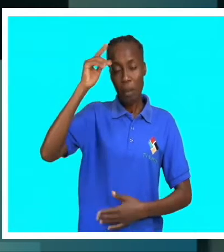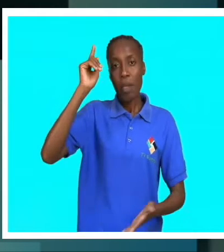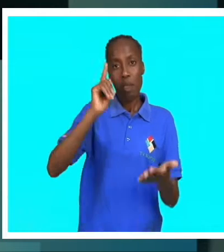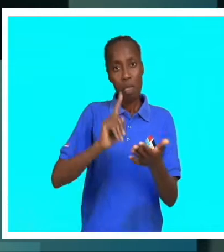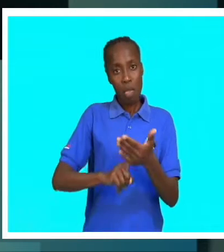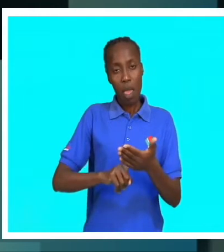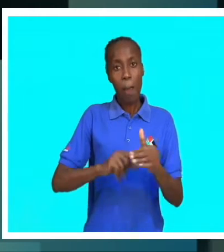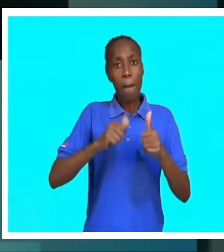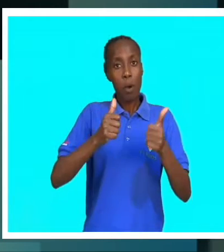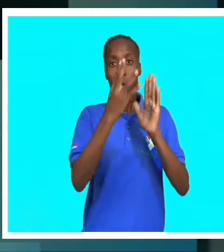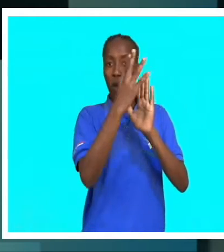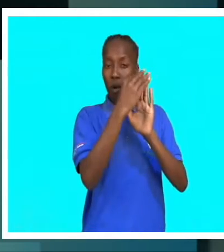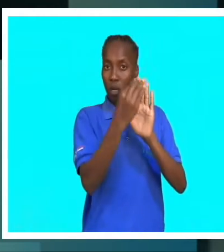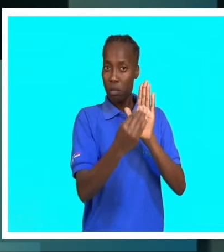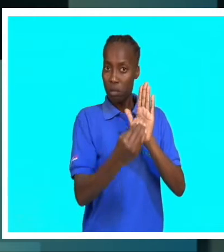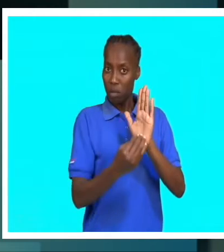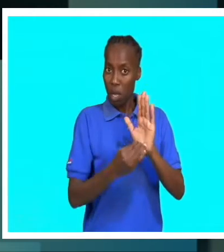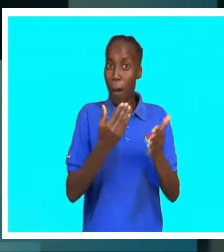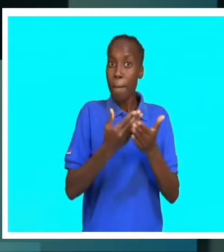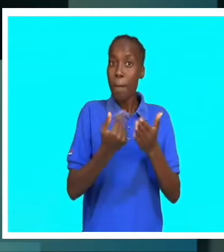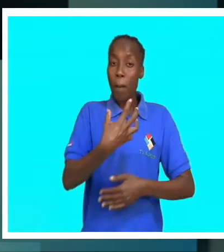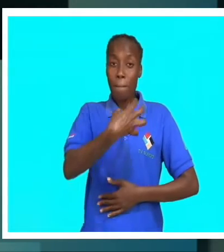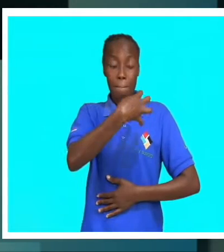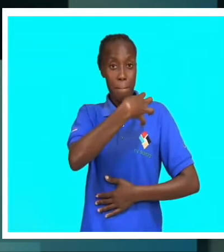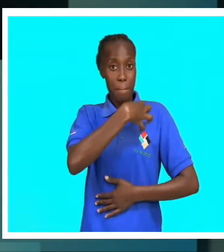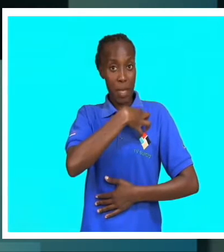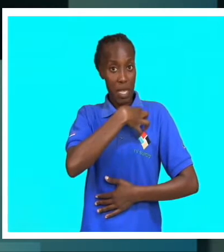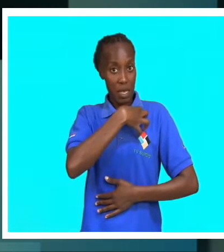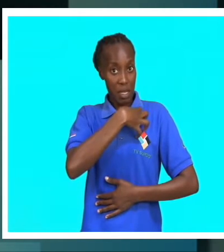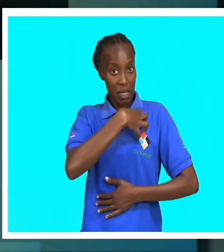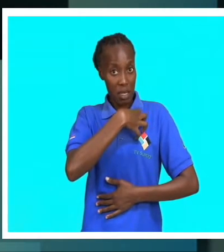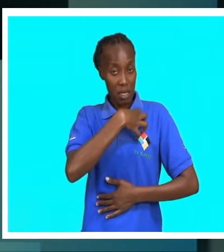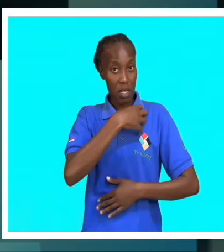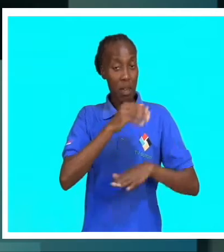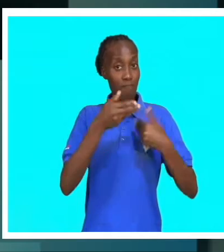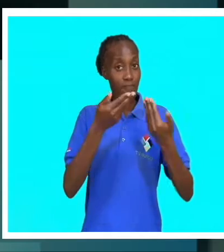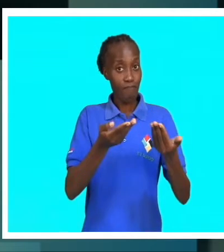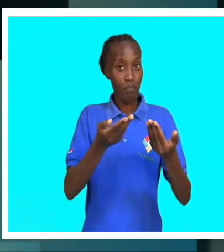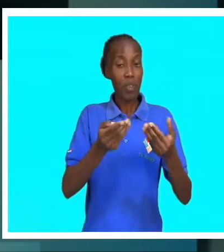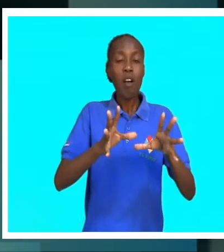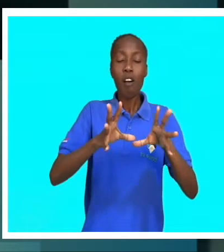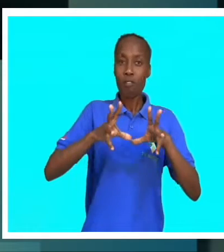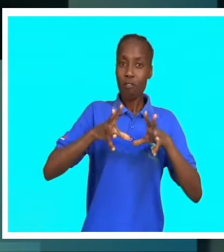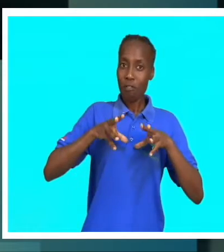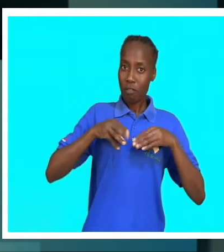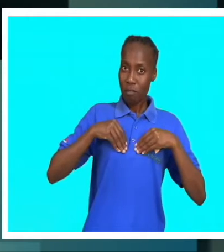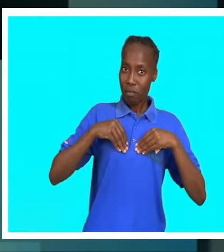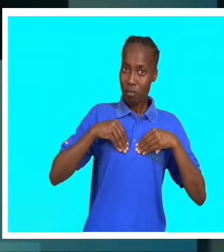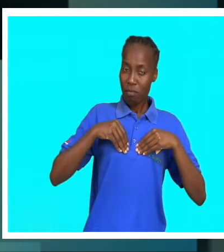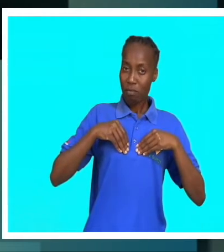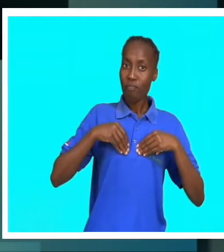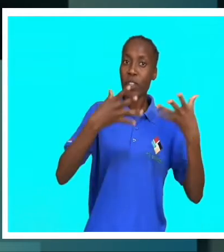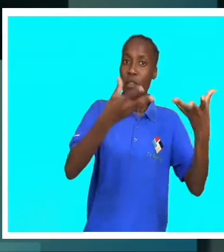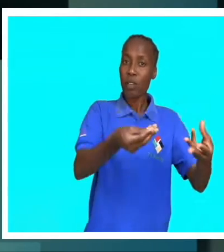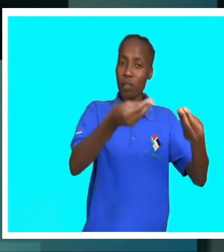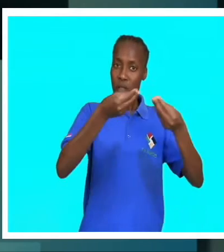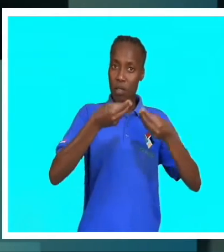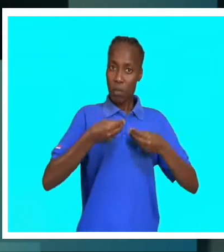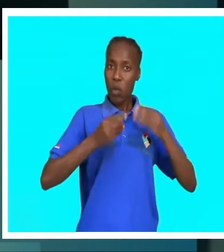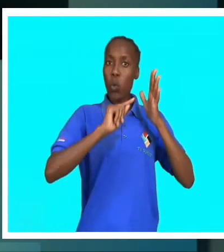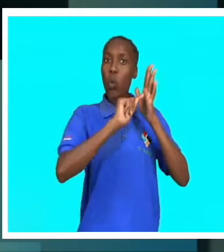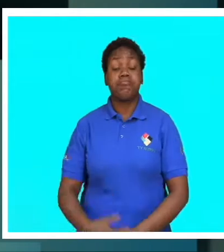sinal o fato de a ministra ela própria ter sido desmobilizada para receber as